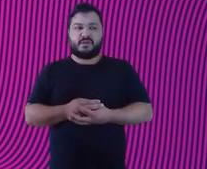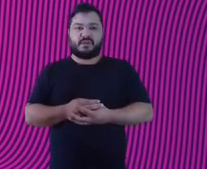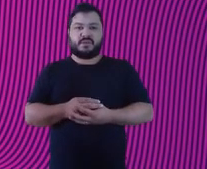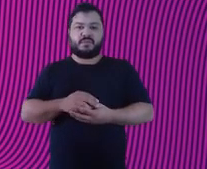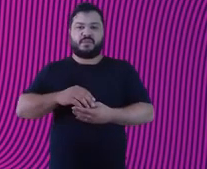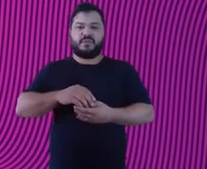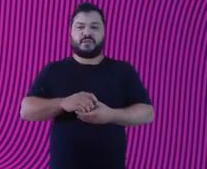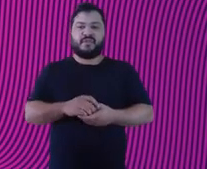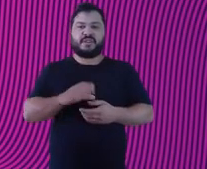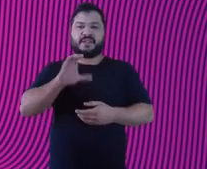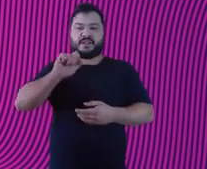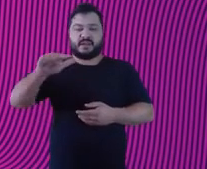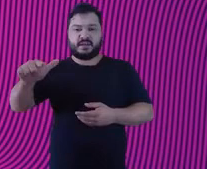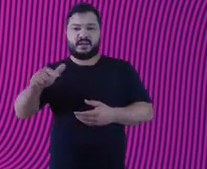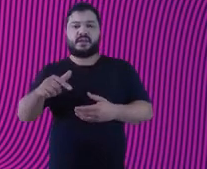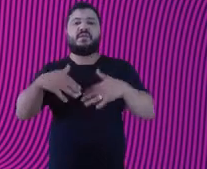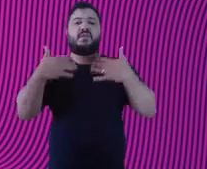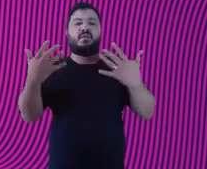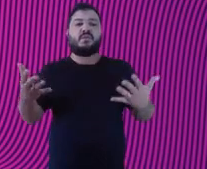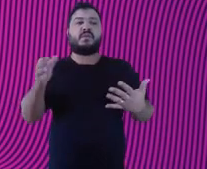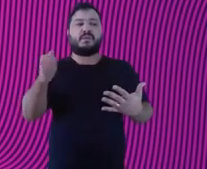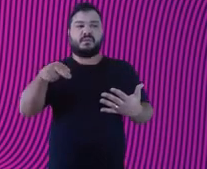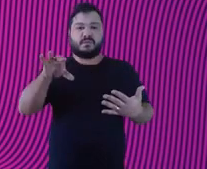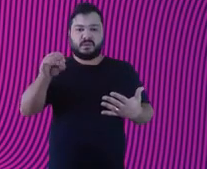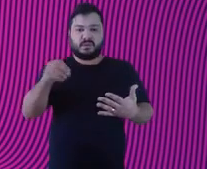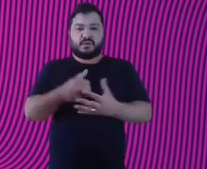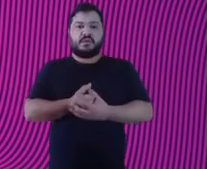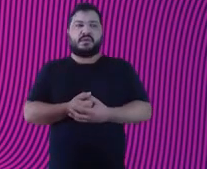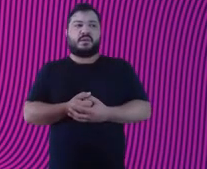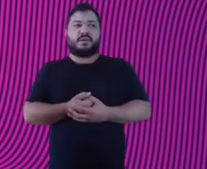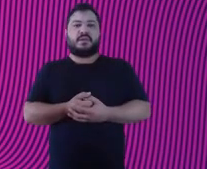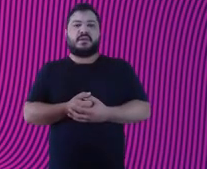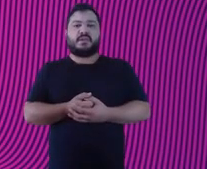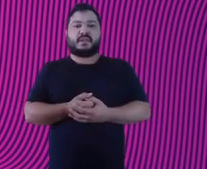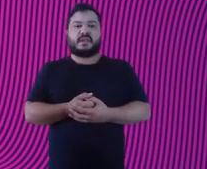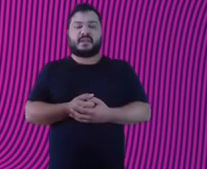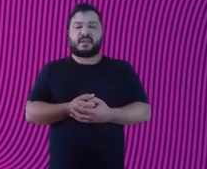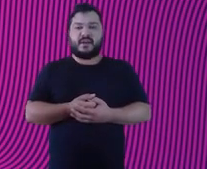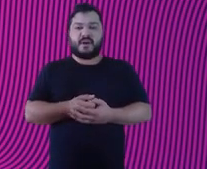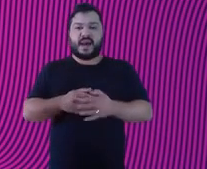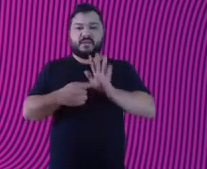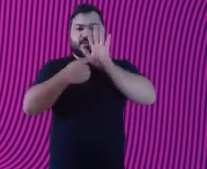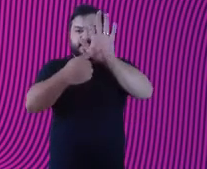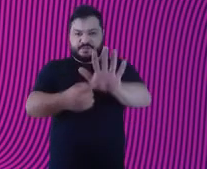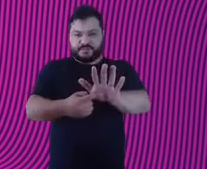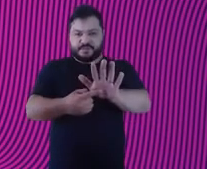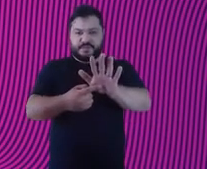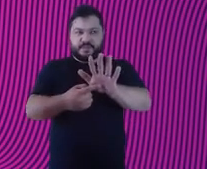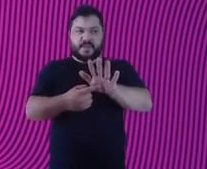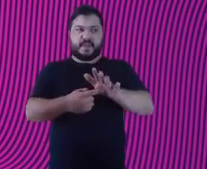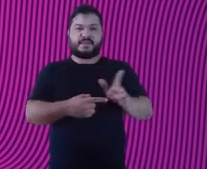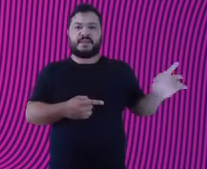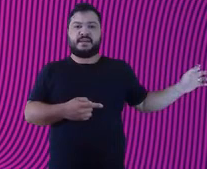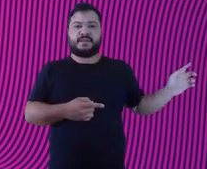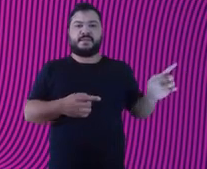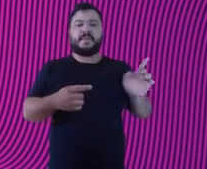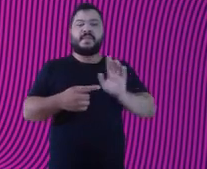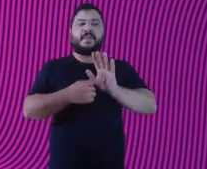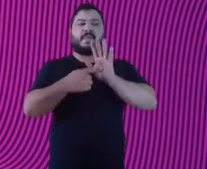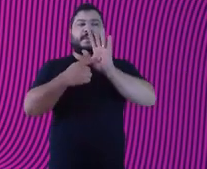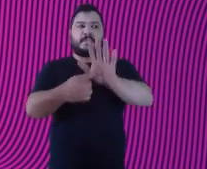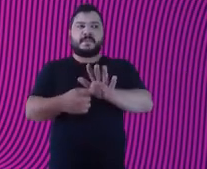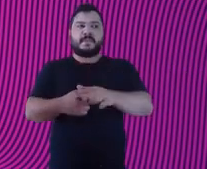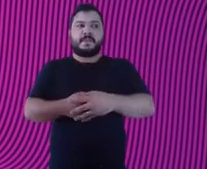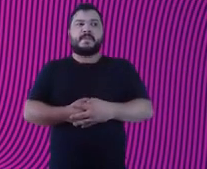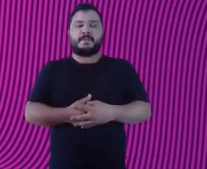Carol, quando o Antônio falou vamos apresentar o caso, eu falei, não, vamos, Antônio, porque realmente eu sabia